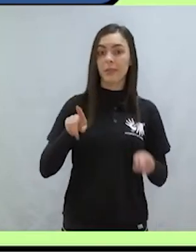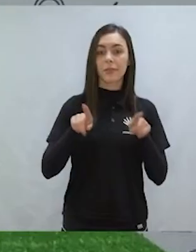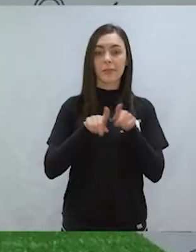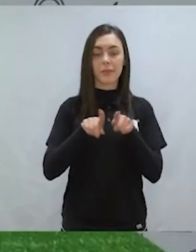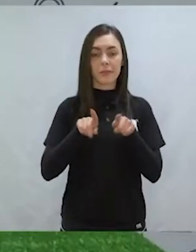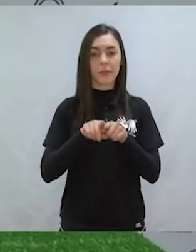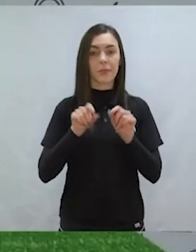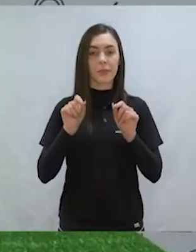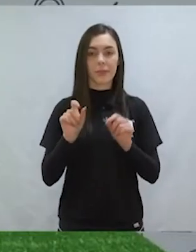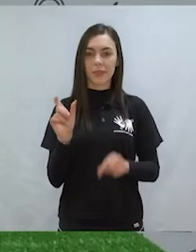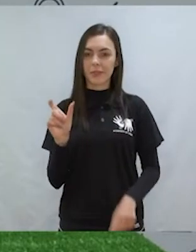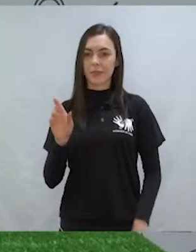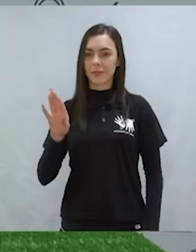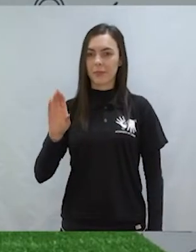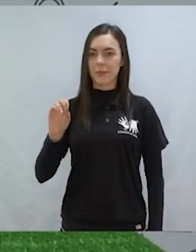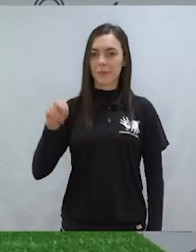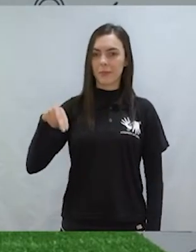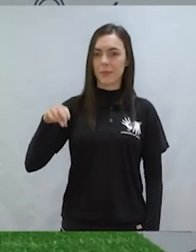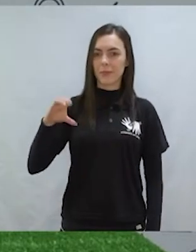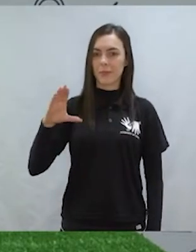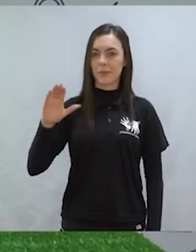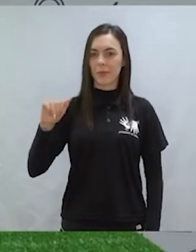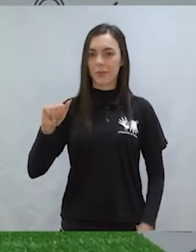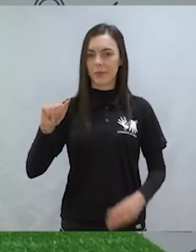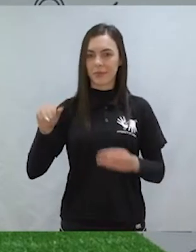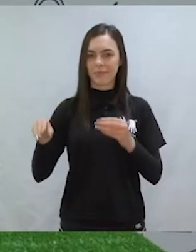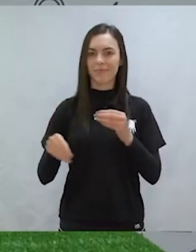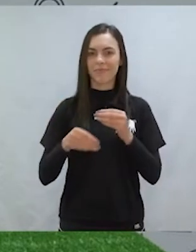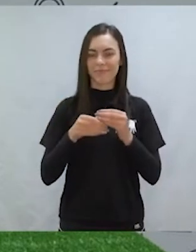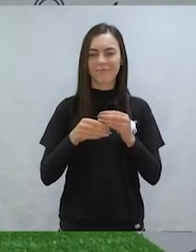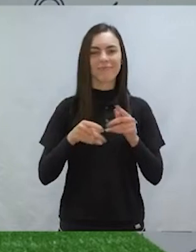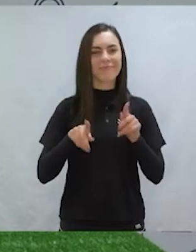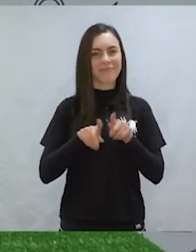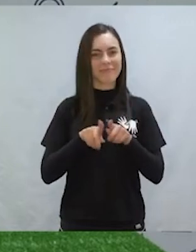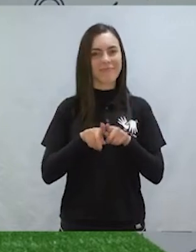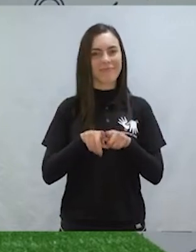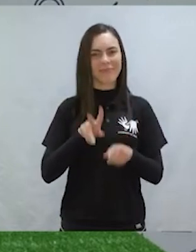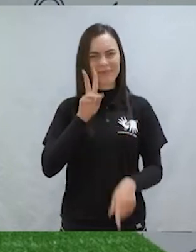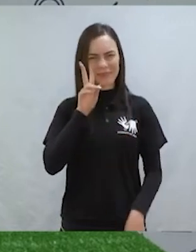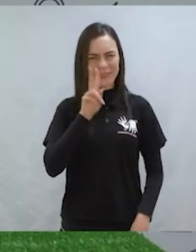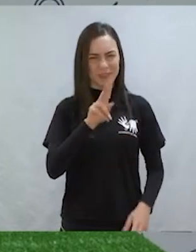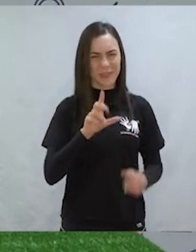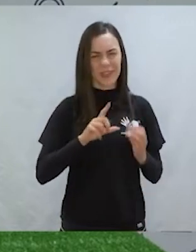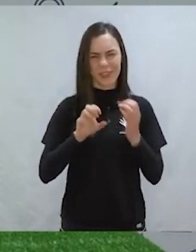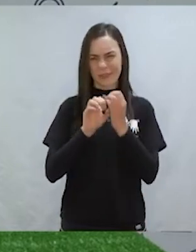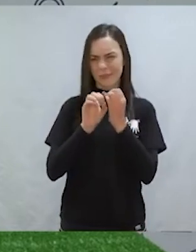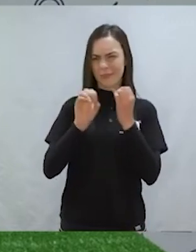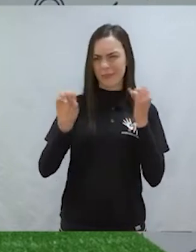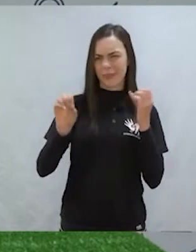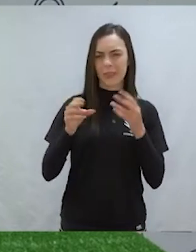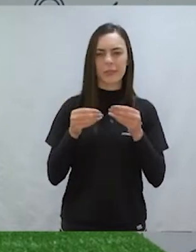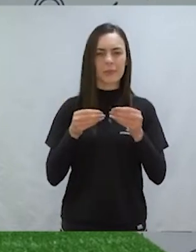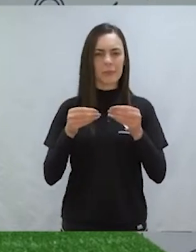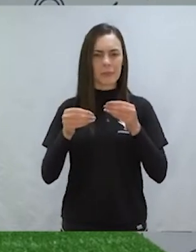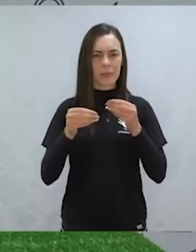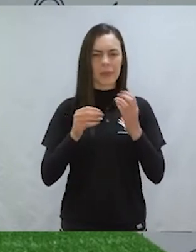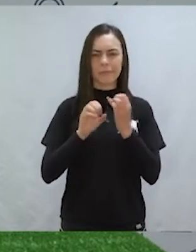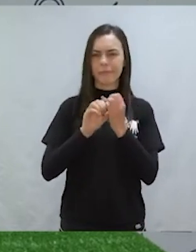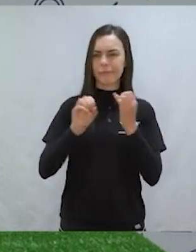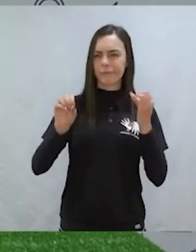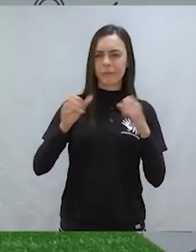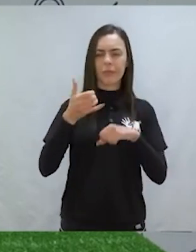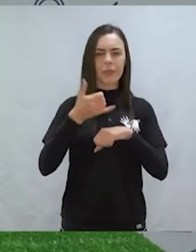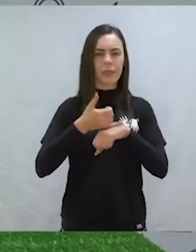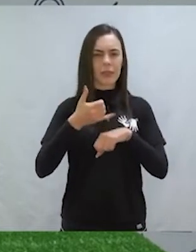também sai da palavra boneca. Você já viu um cano? É, tem cano plástico, tem cano de